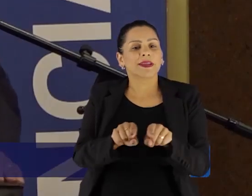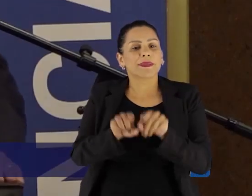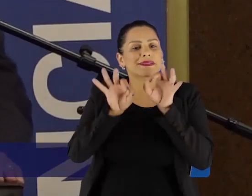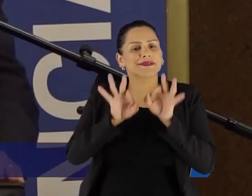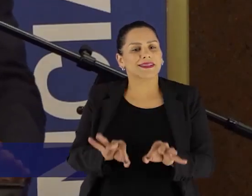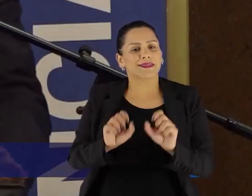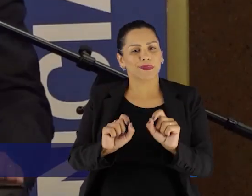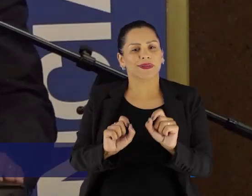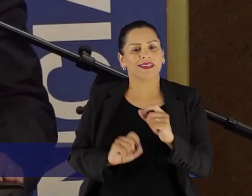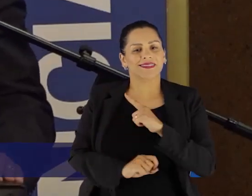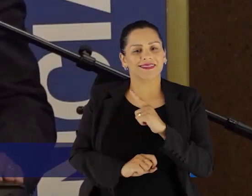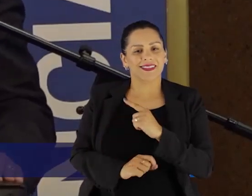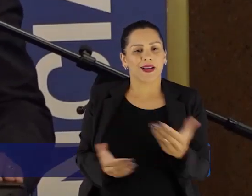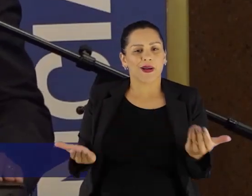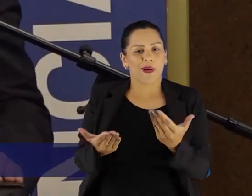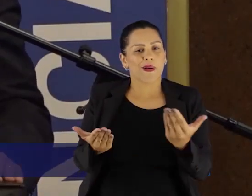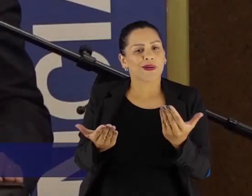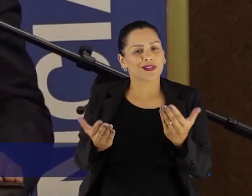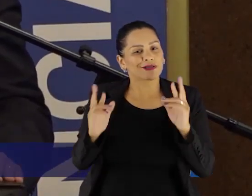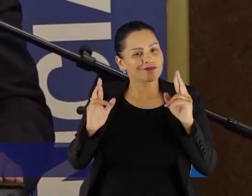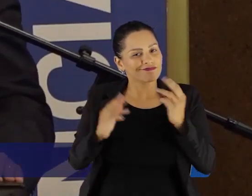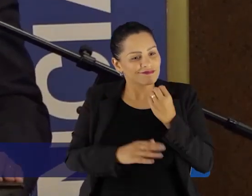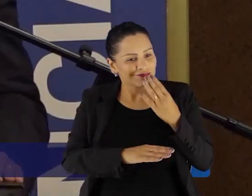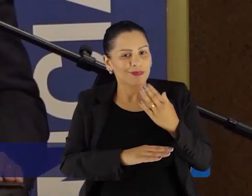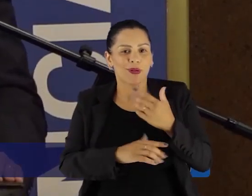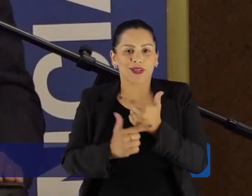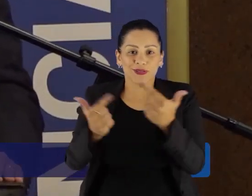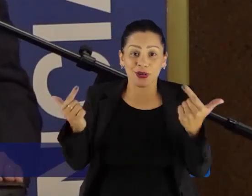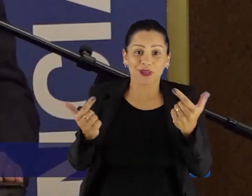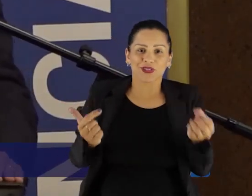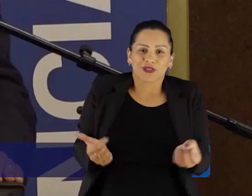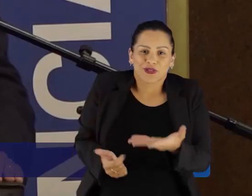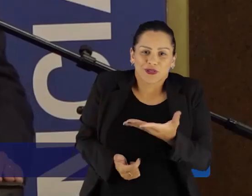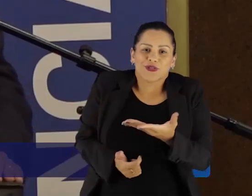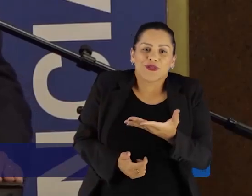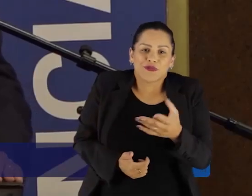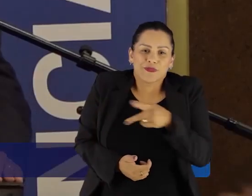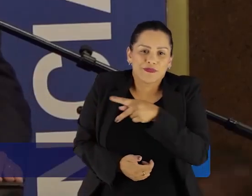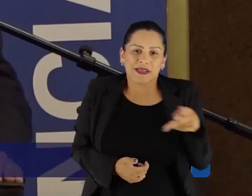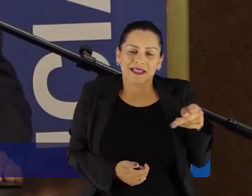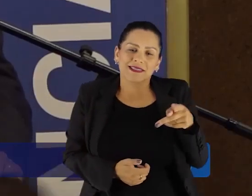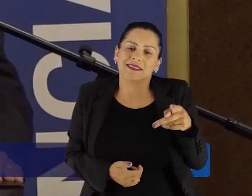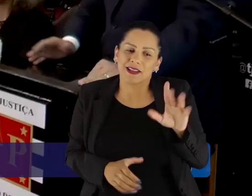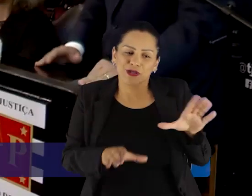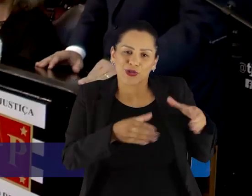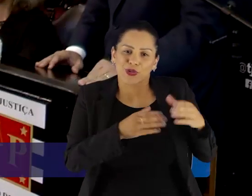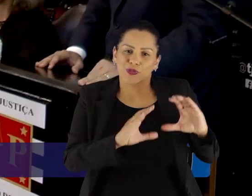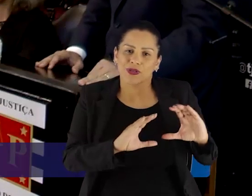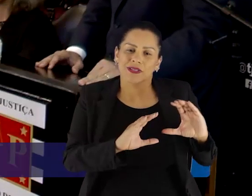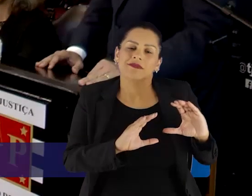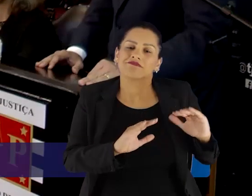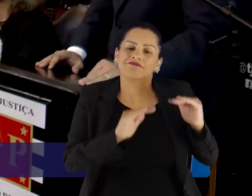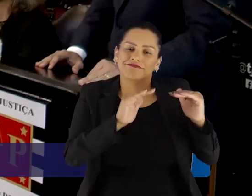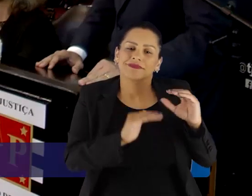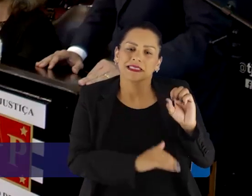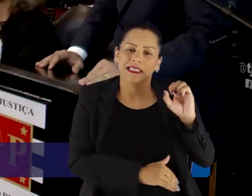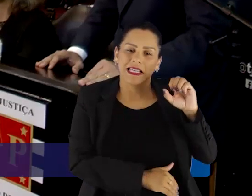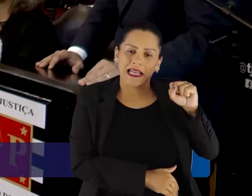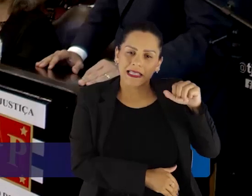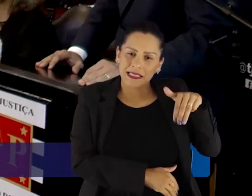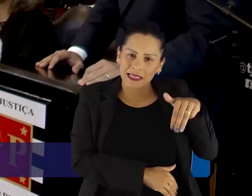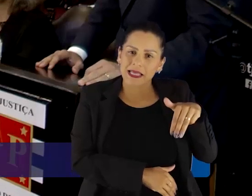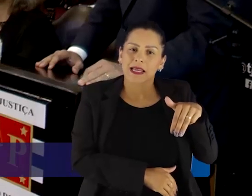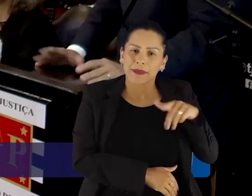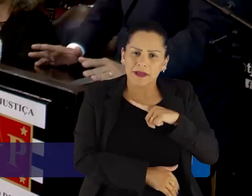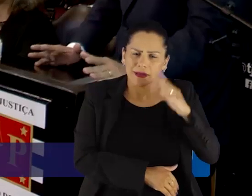certeza de estar aqui desejando boa sorte a nova direção do tribunal sabendo e conhecendo da é individual de cada